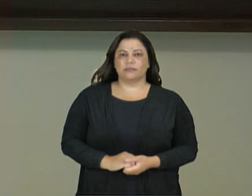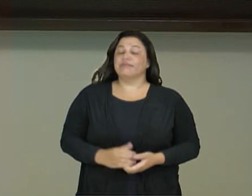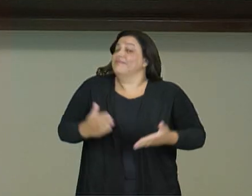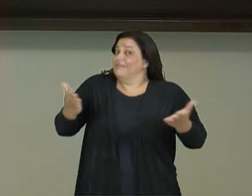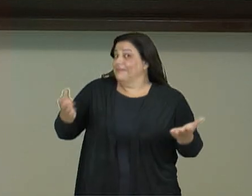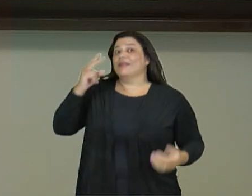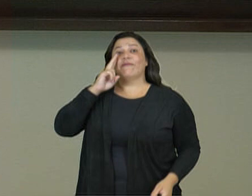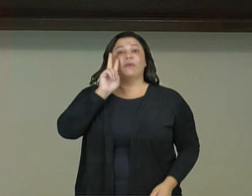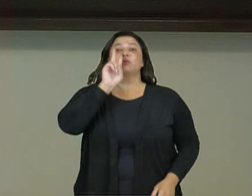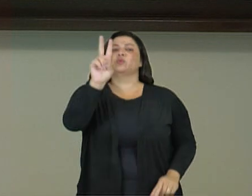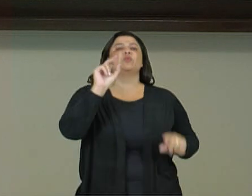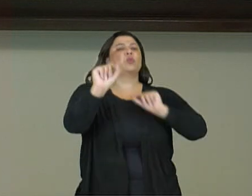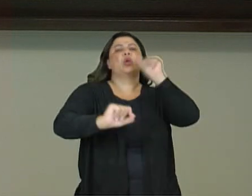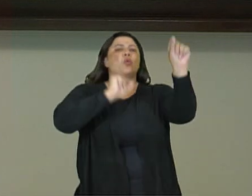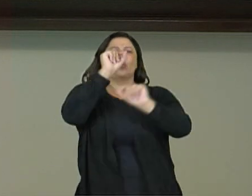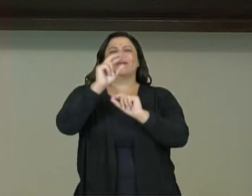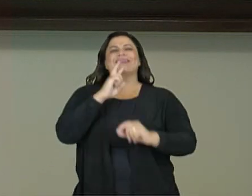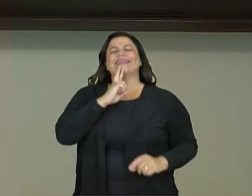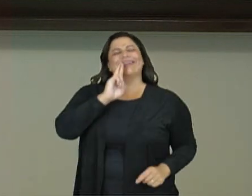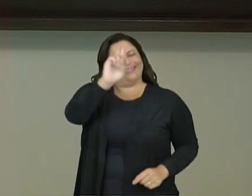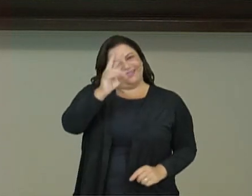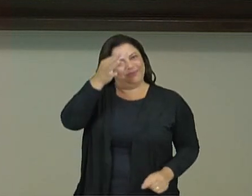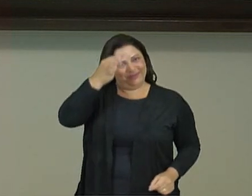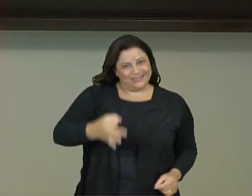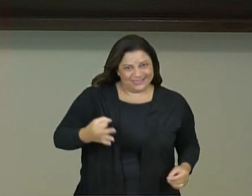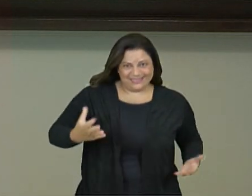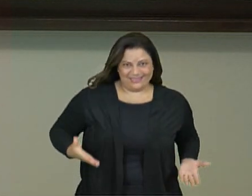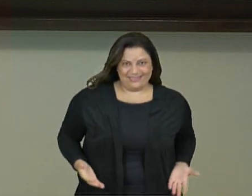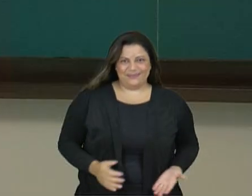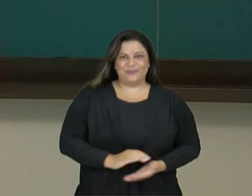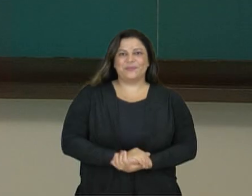Vamos ver então qual é a resposta correta?